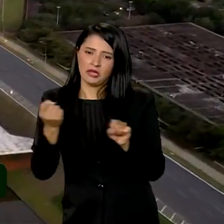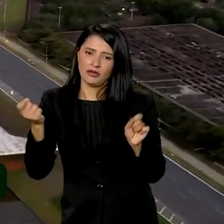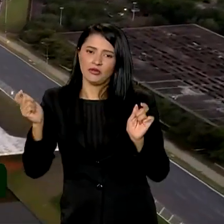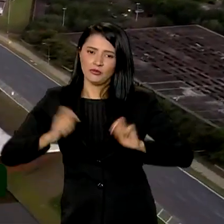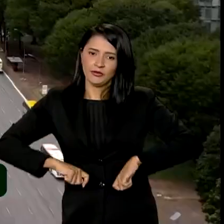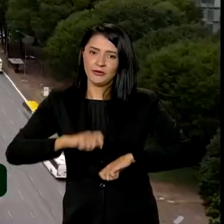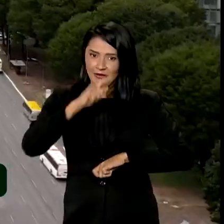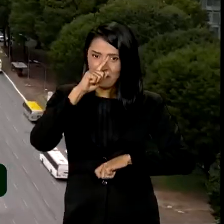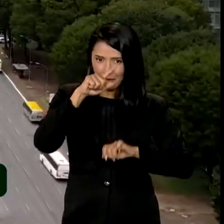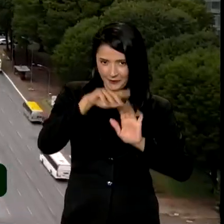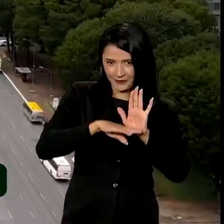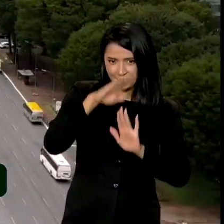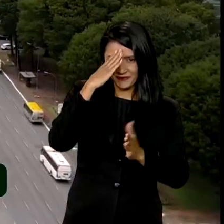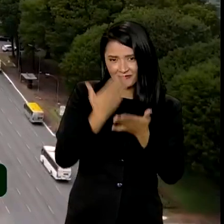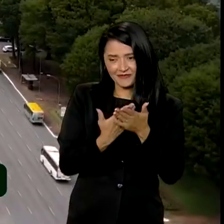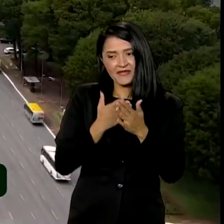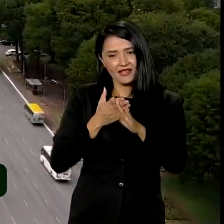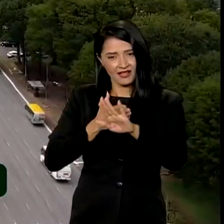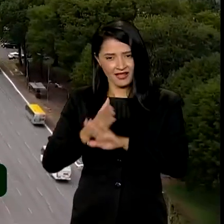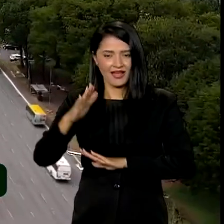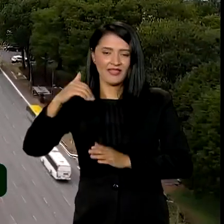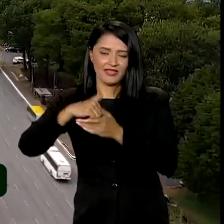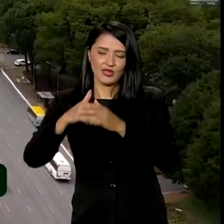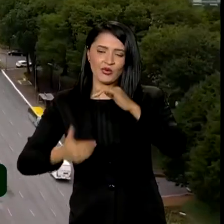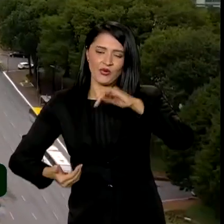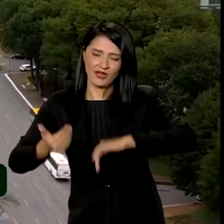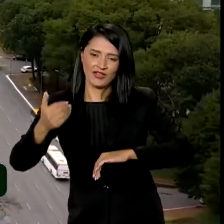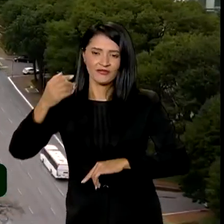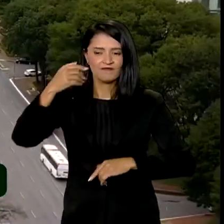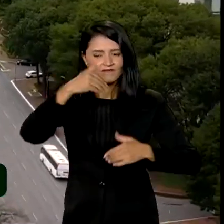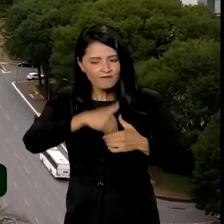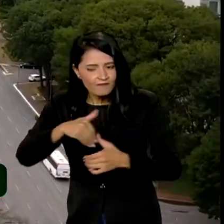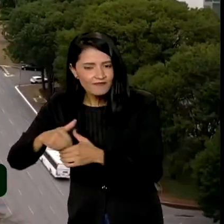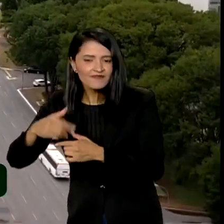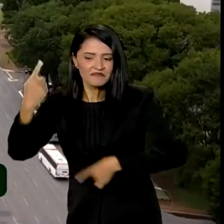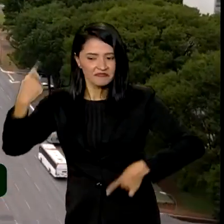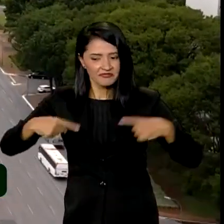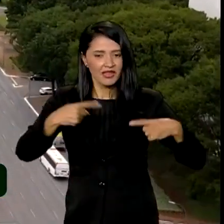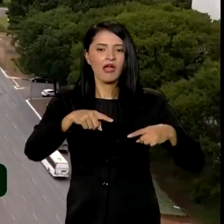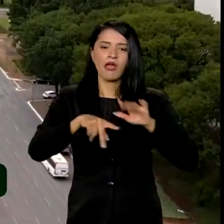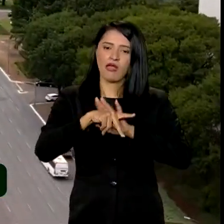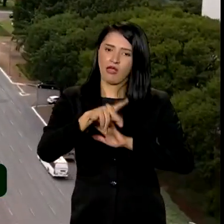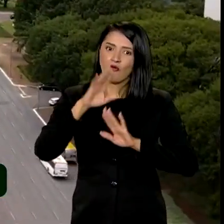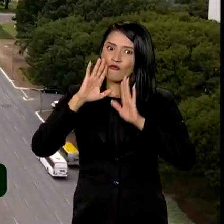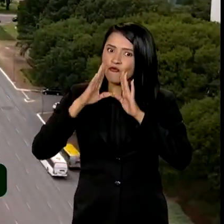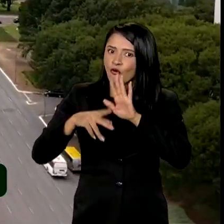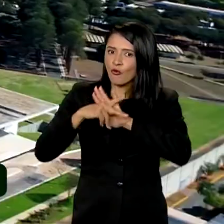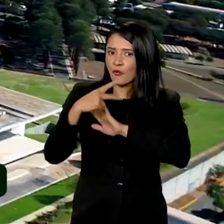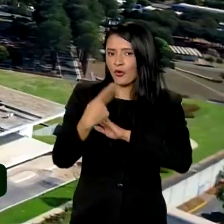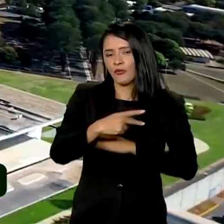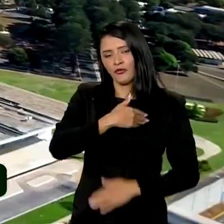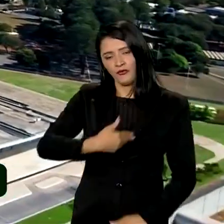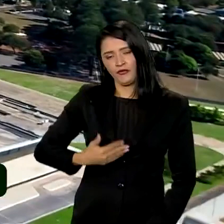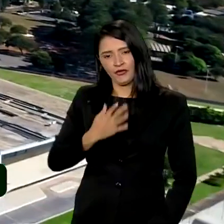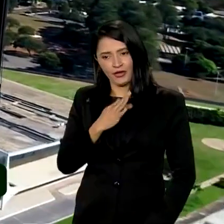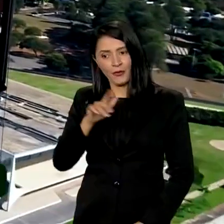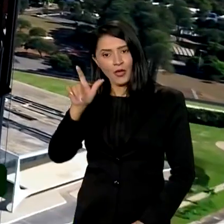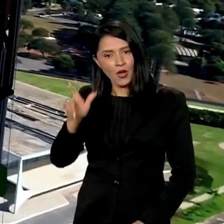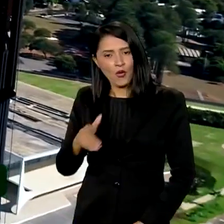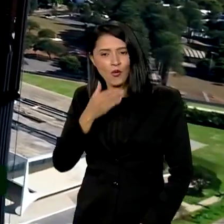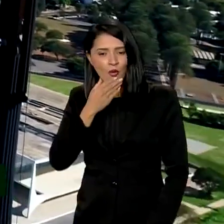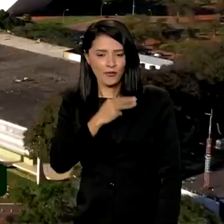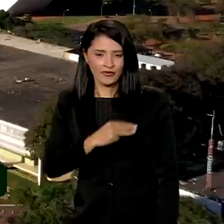programa Acredita também está em tramitação dentro do Congresso Nacional e é um foco do governo federal. Segundo a avaliação do ministro das